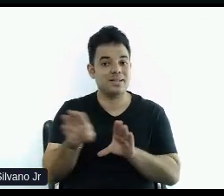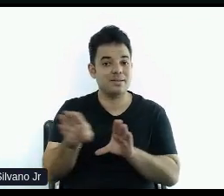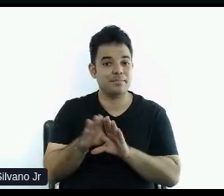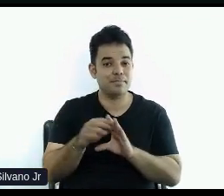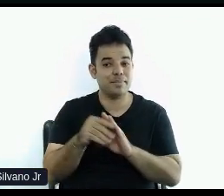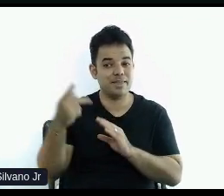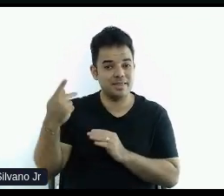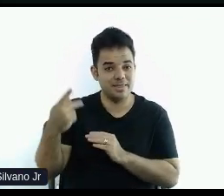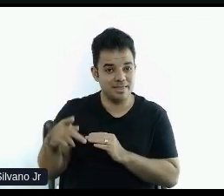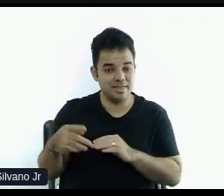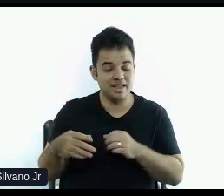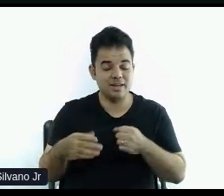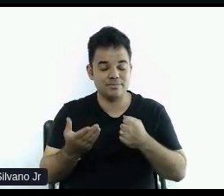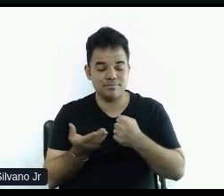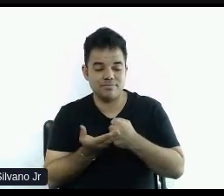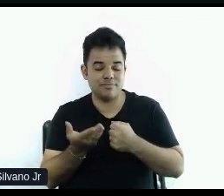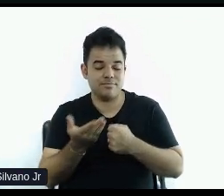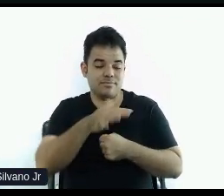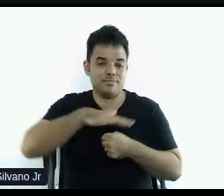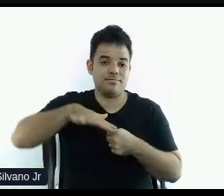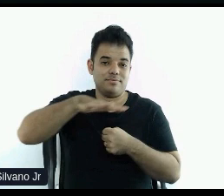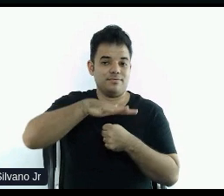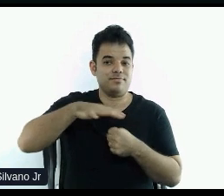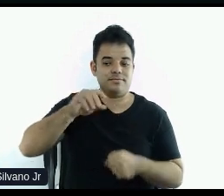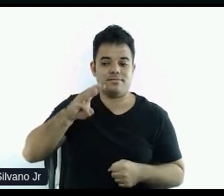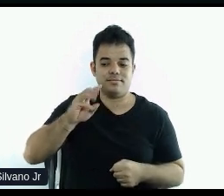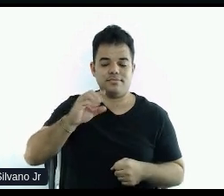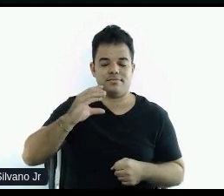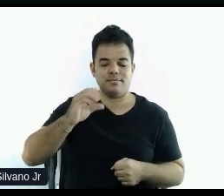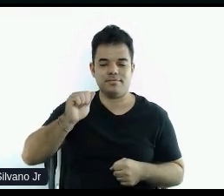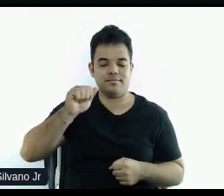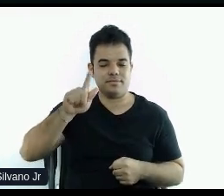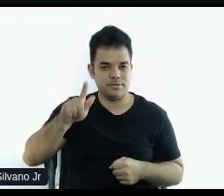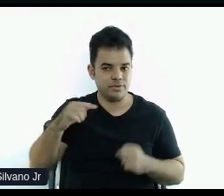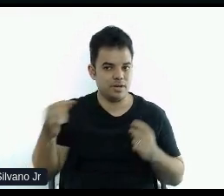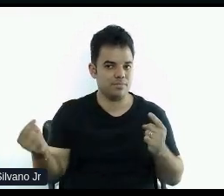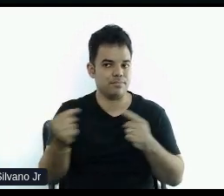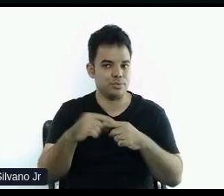está relacionado? Qual é a regra em si